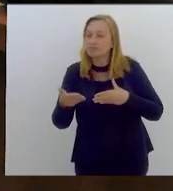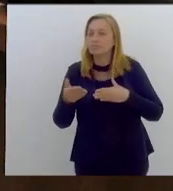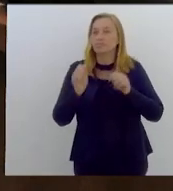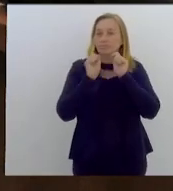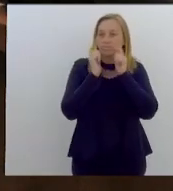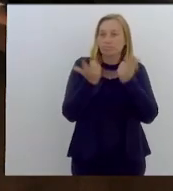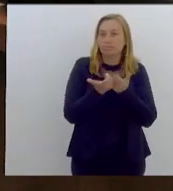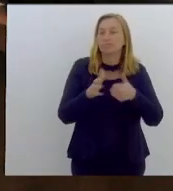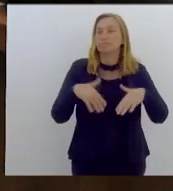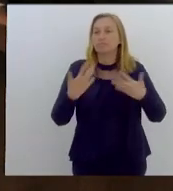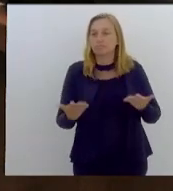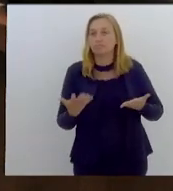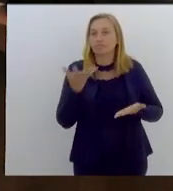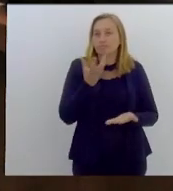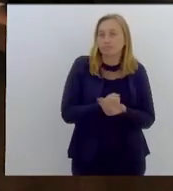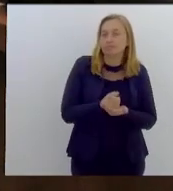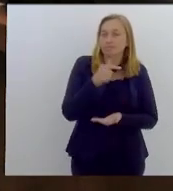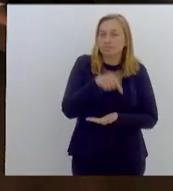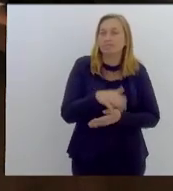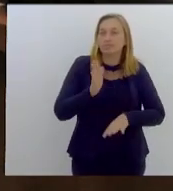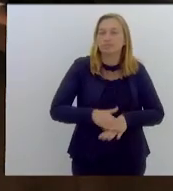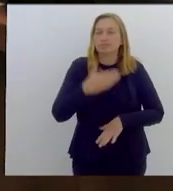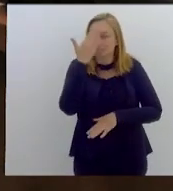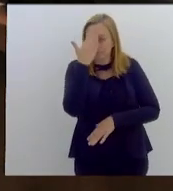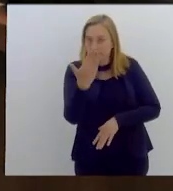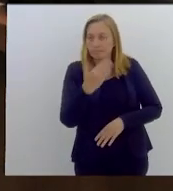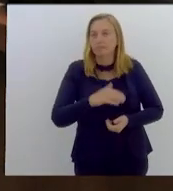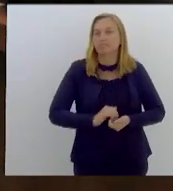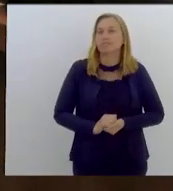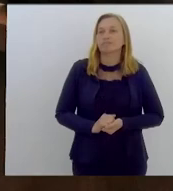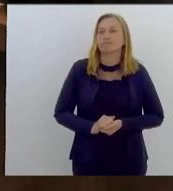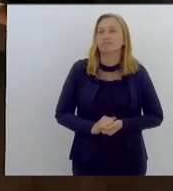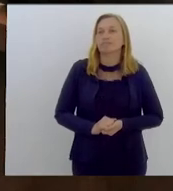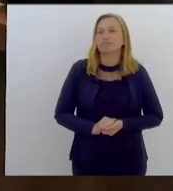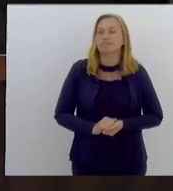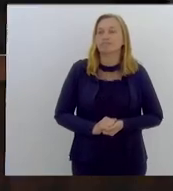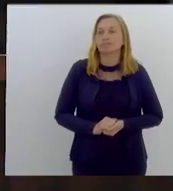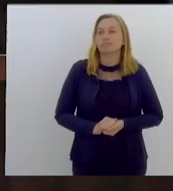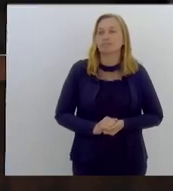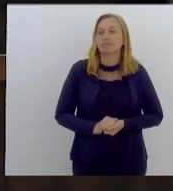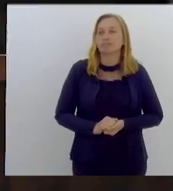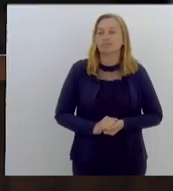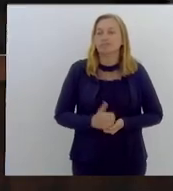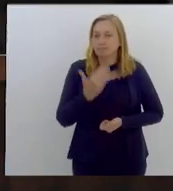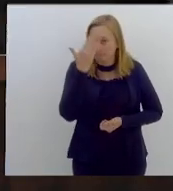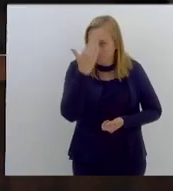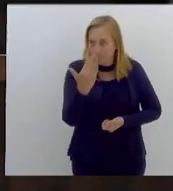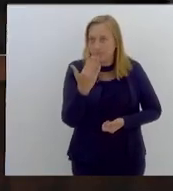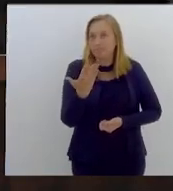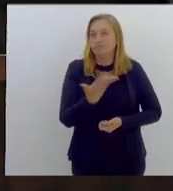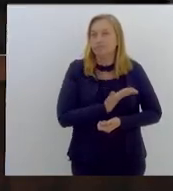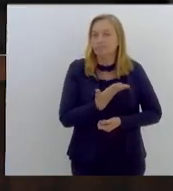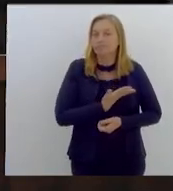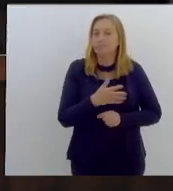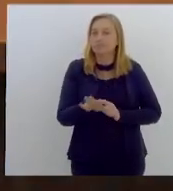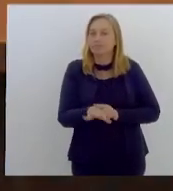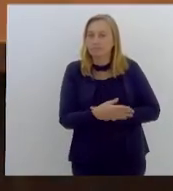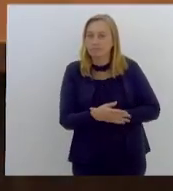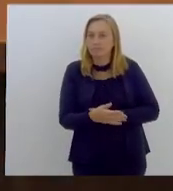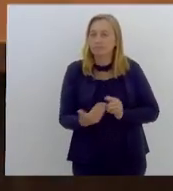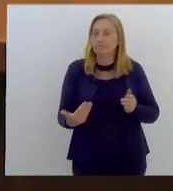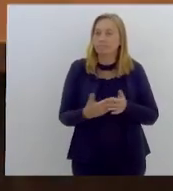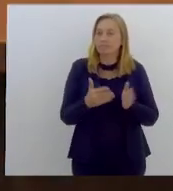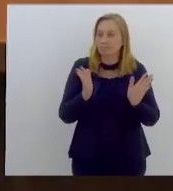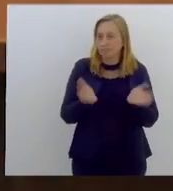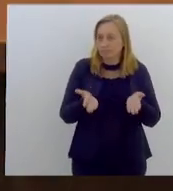fazer esse registro aqui mais do que grato e agradecer aos companheiros taxistas que ficaram até essa